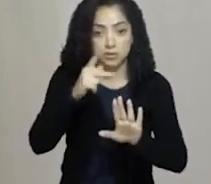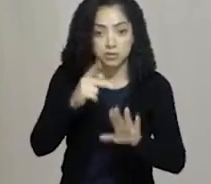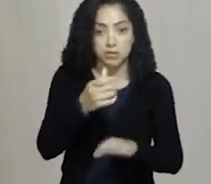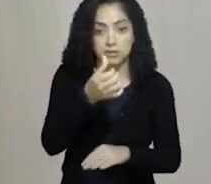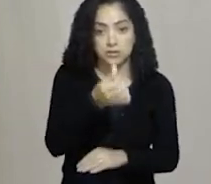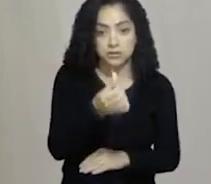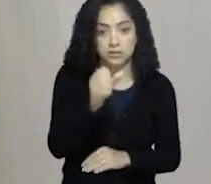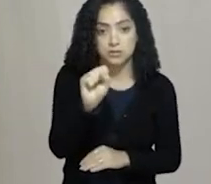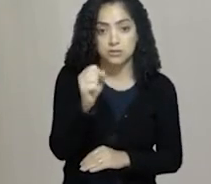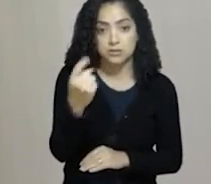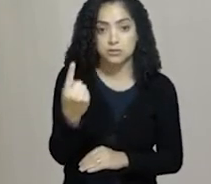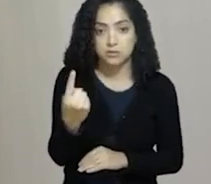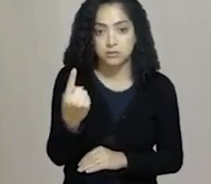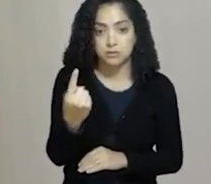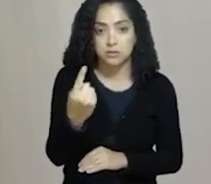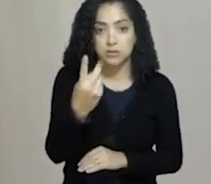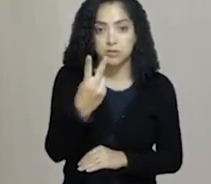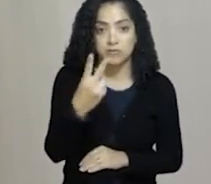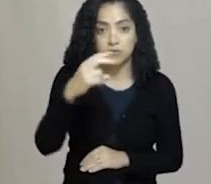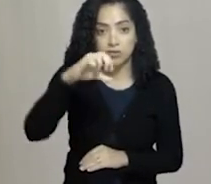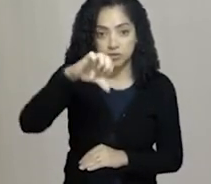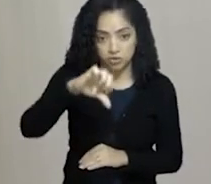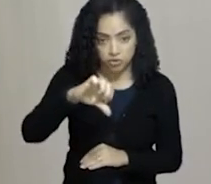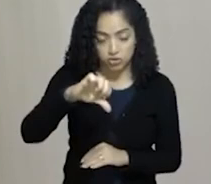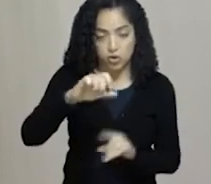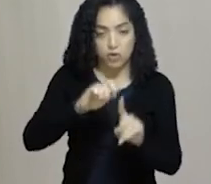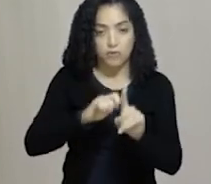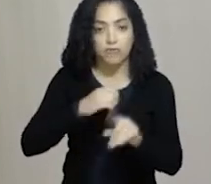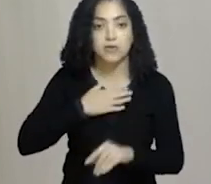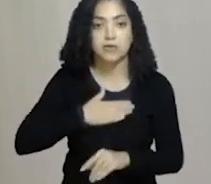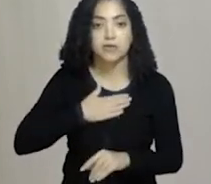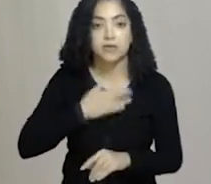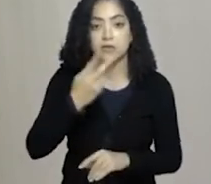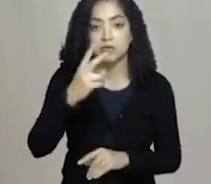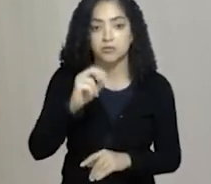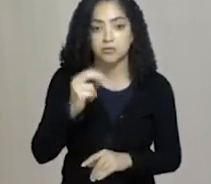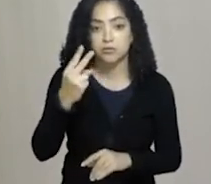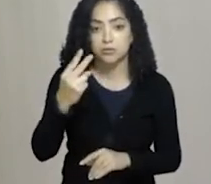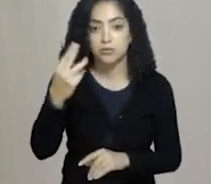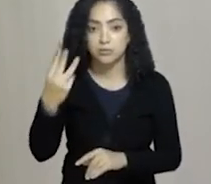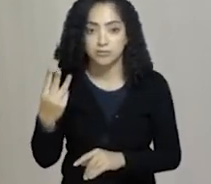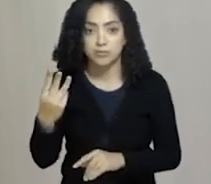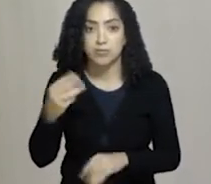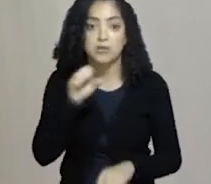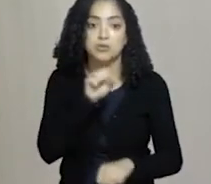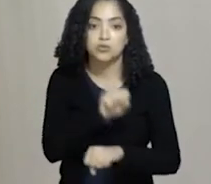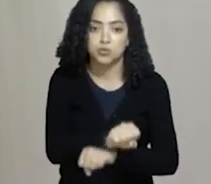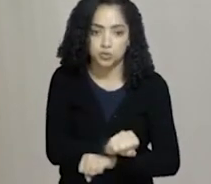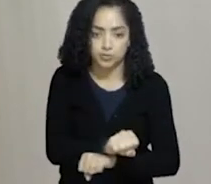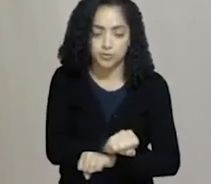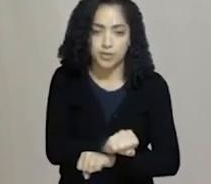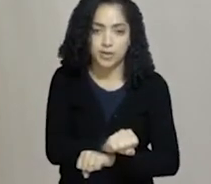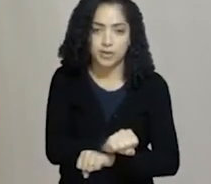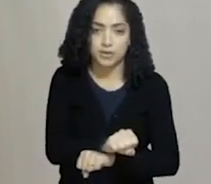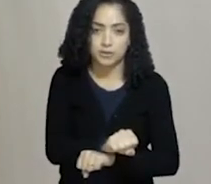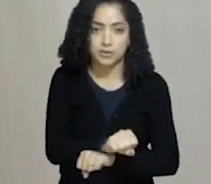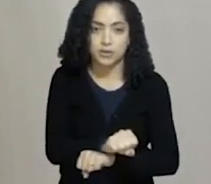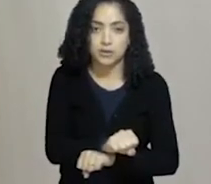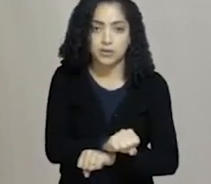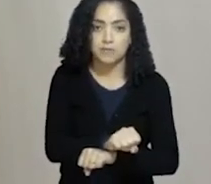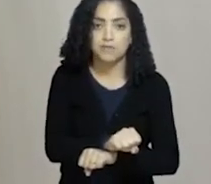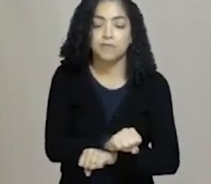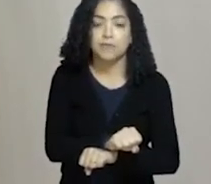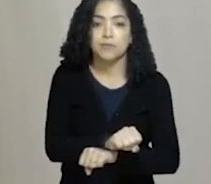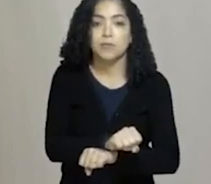681 de 29 de agosto de 2023 suspende as atividades em Concórdia até